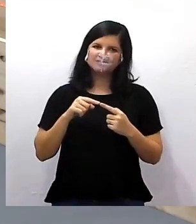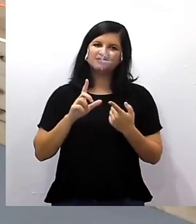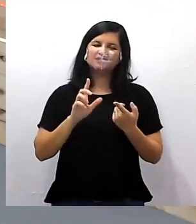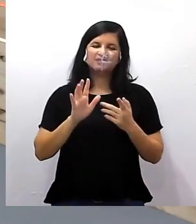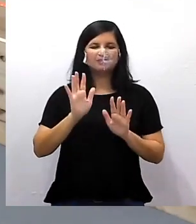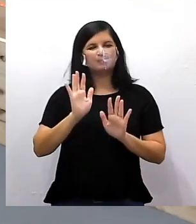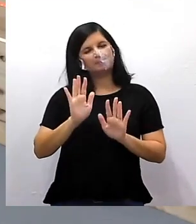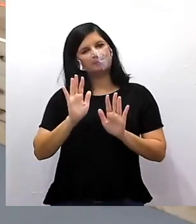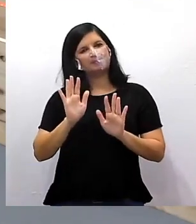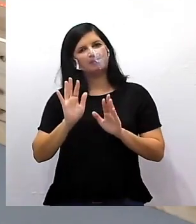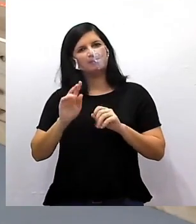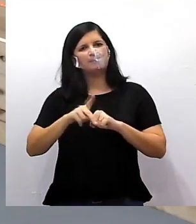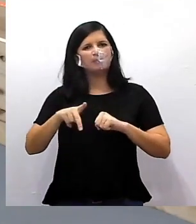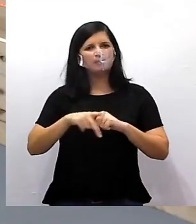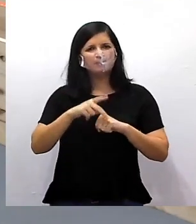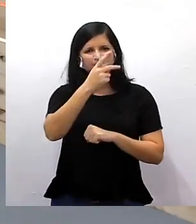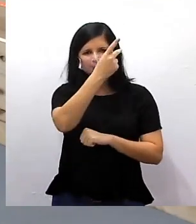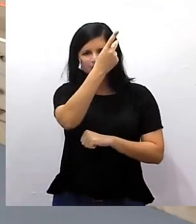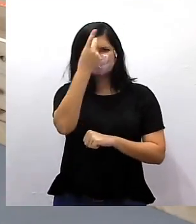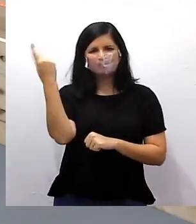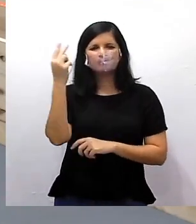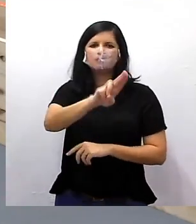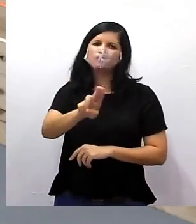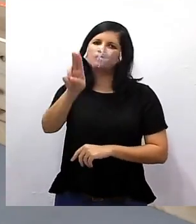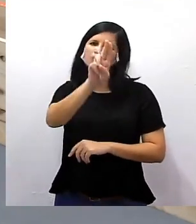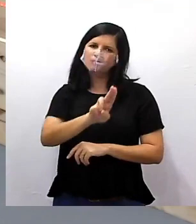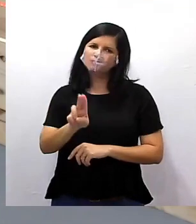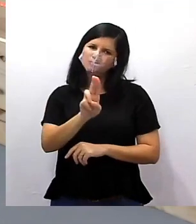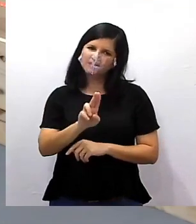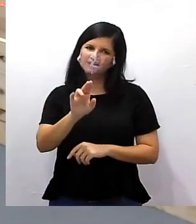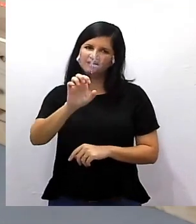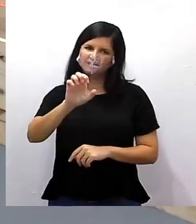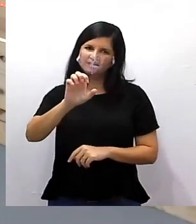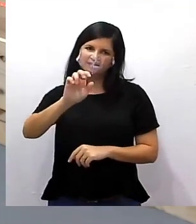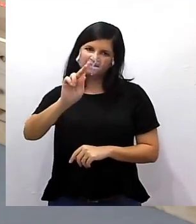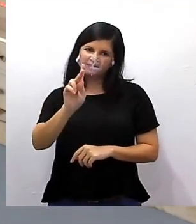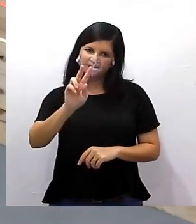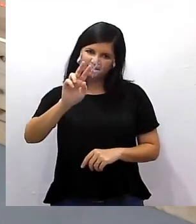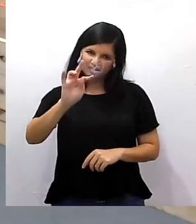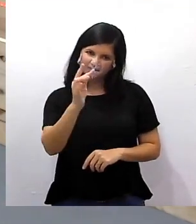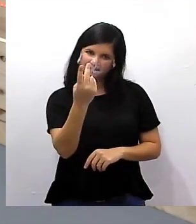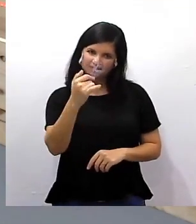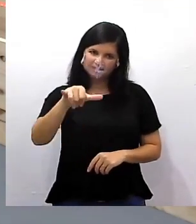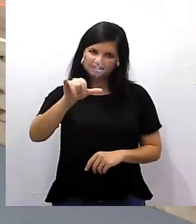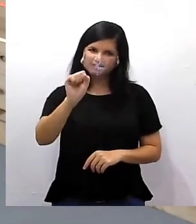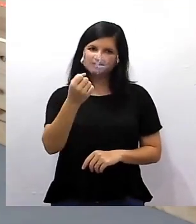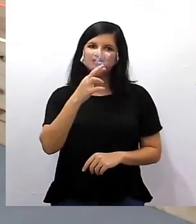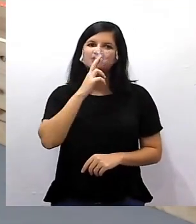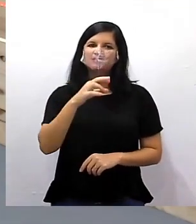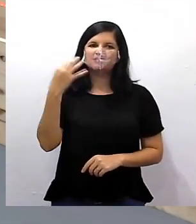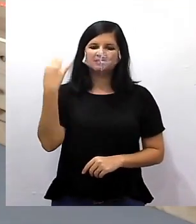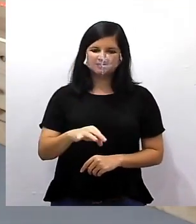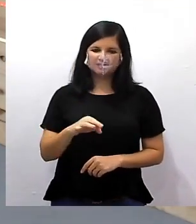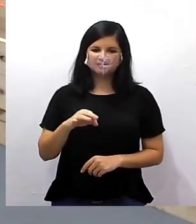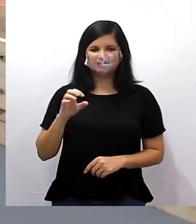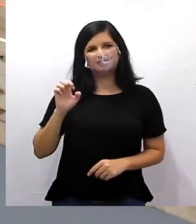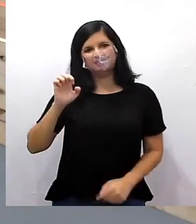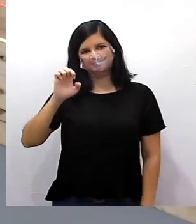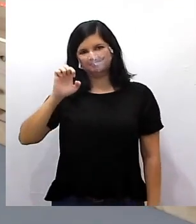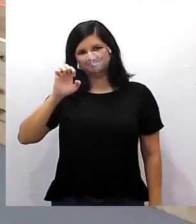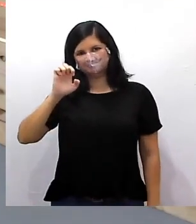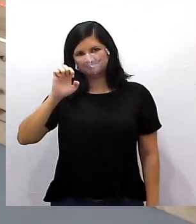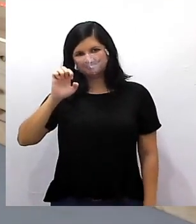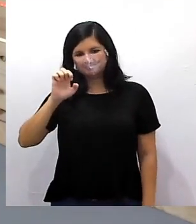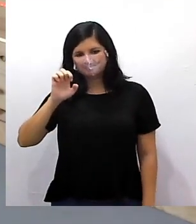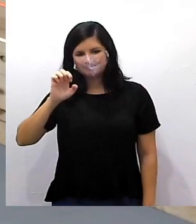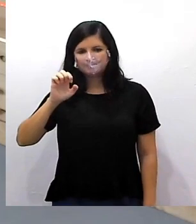opa, o pronome pessoal que eu vou ter que utilizar aí vai ser eles. A resposta correta, então, a gente fica aí, ó, na letra E, tá certo?